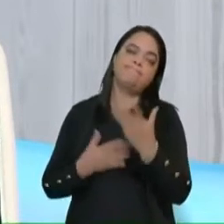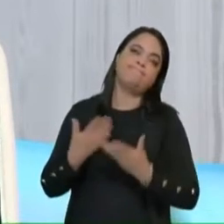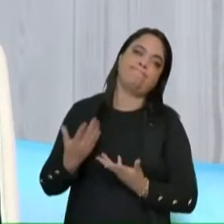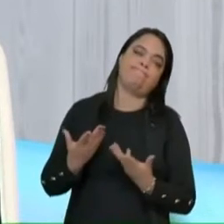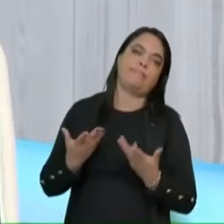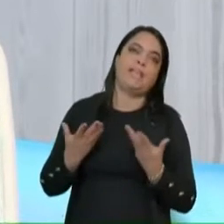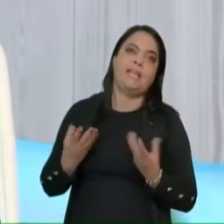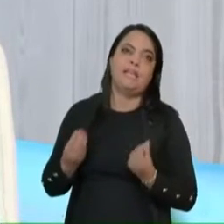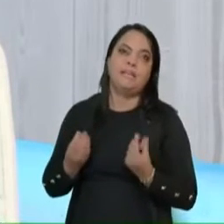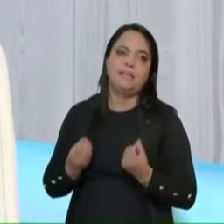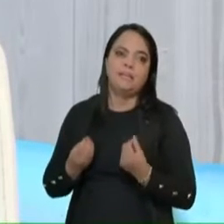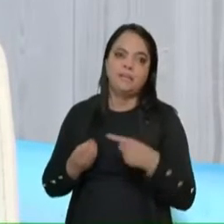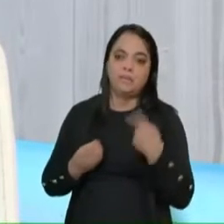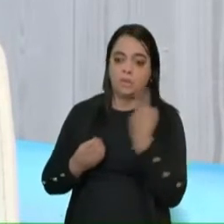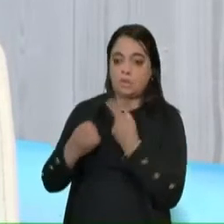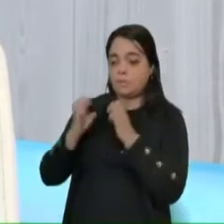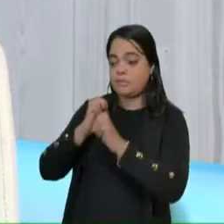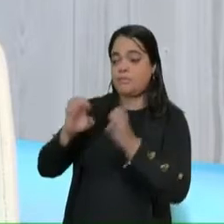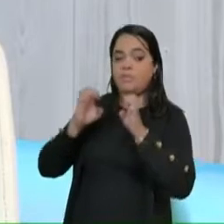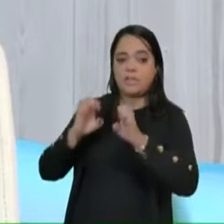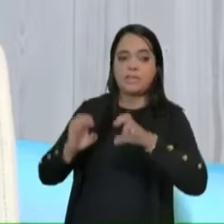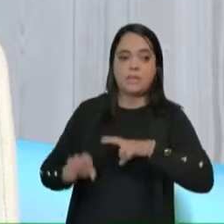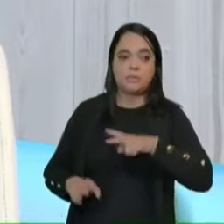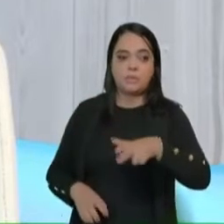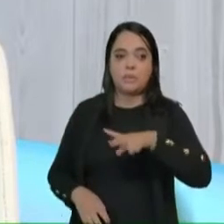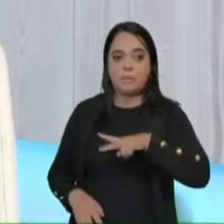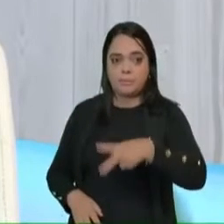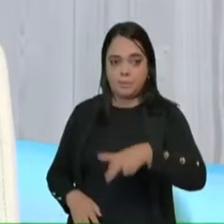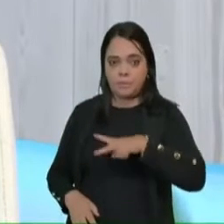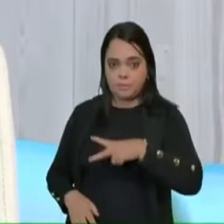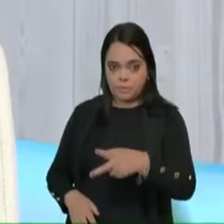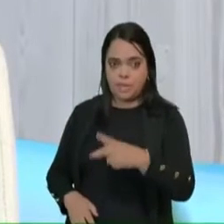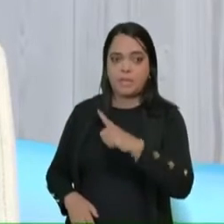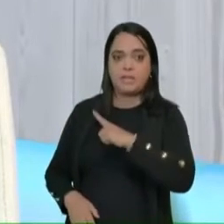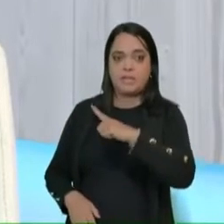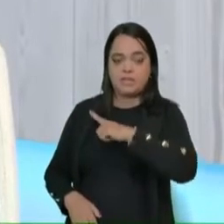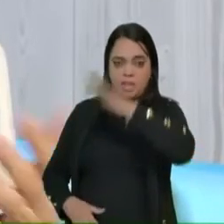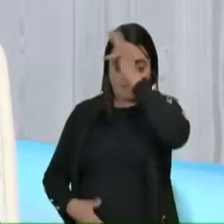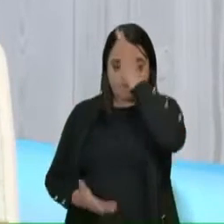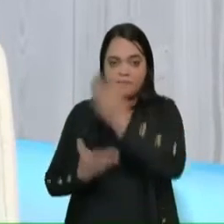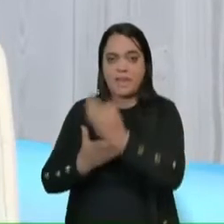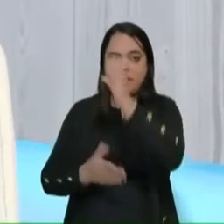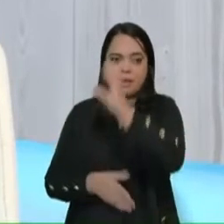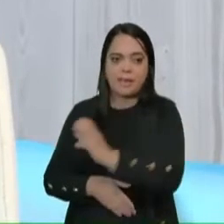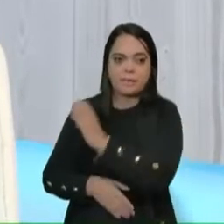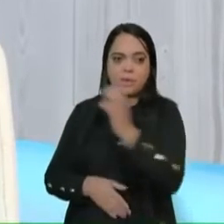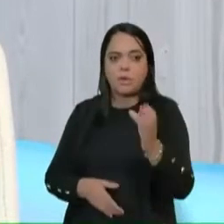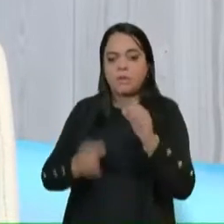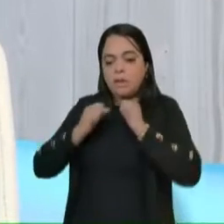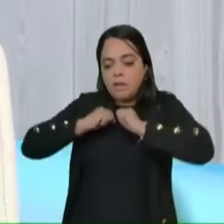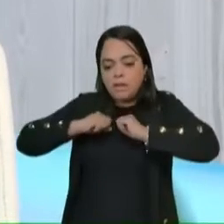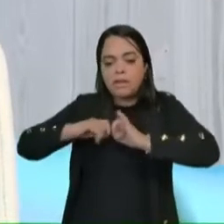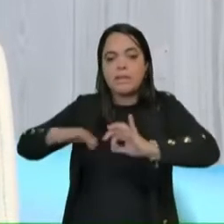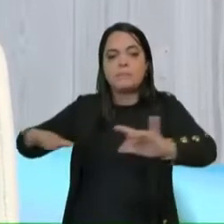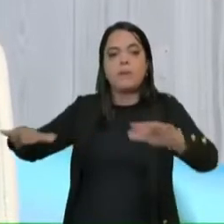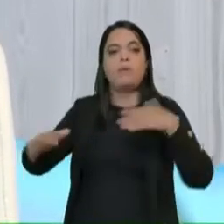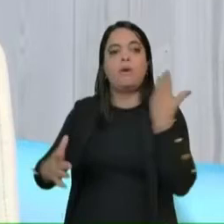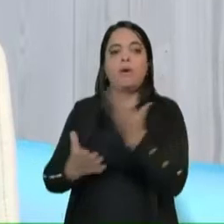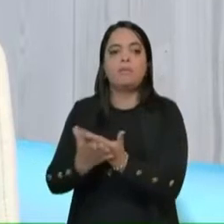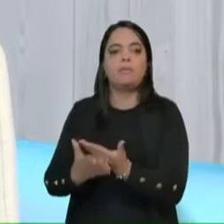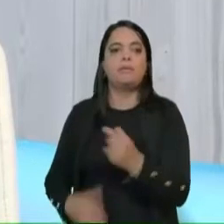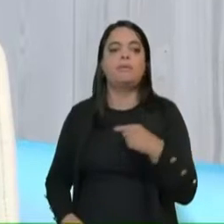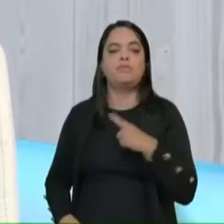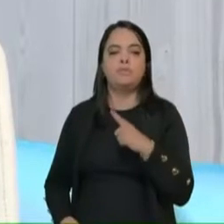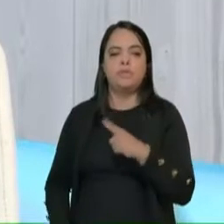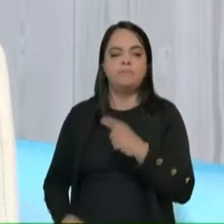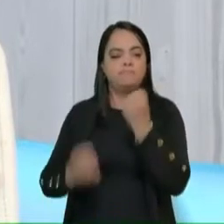digamos evangelizados pelos portugueses que professavam a fé católica e isso se expandiu né Então até hoje né Isso